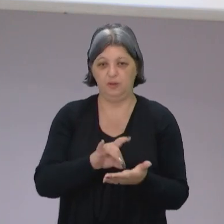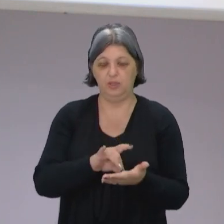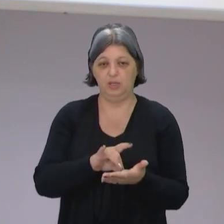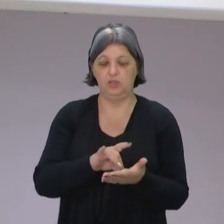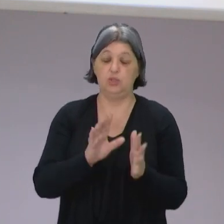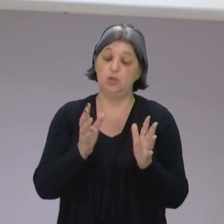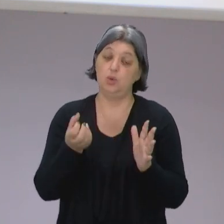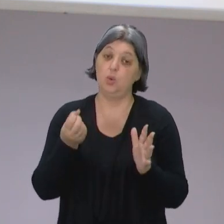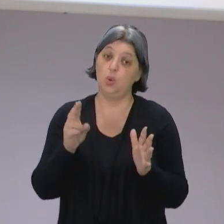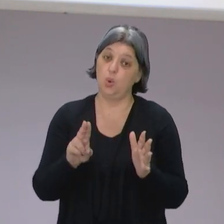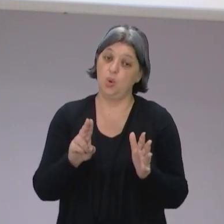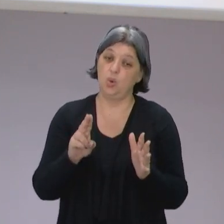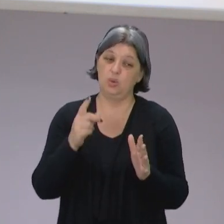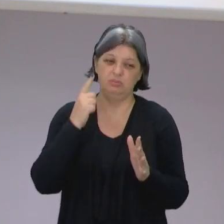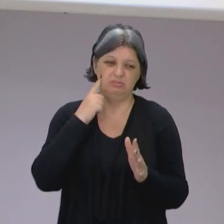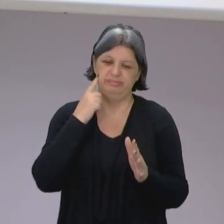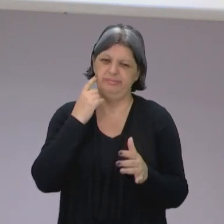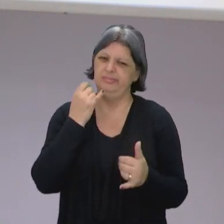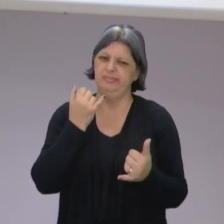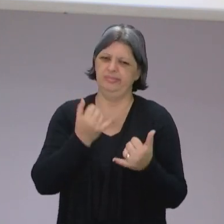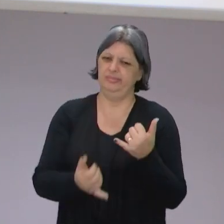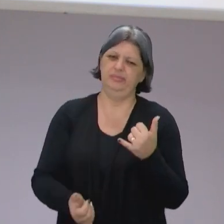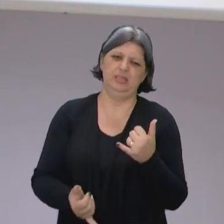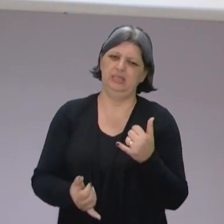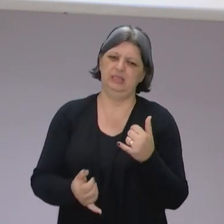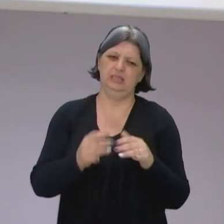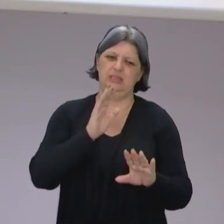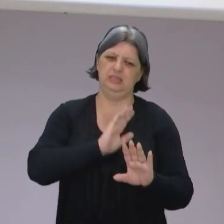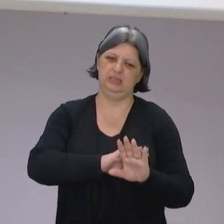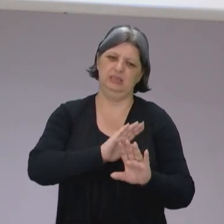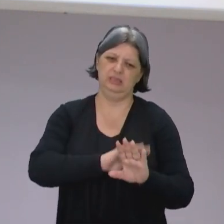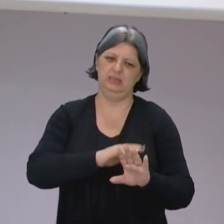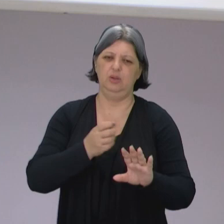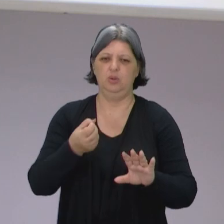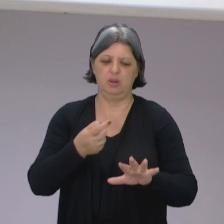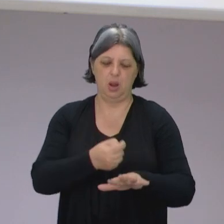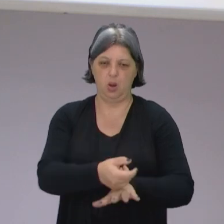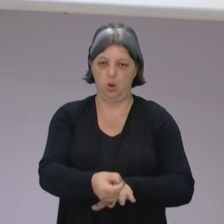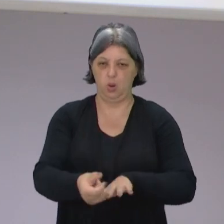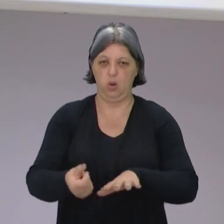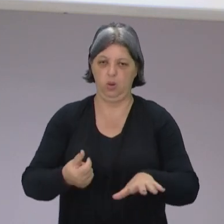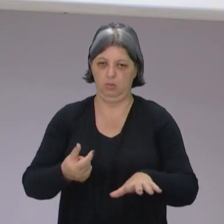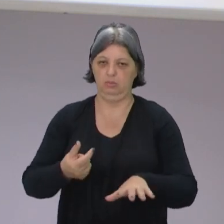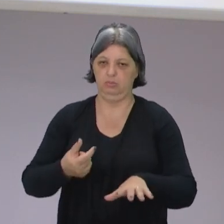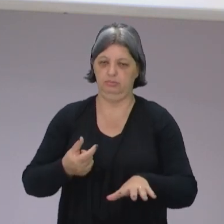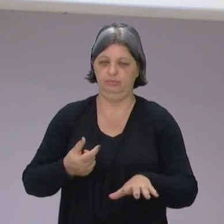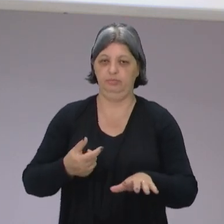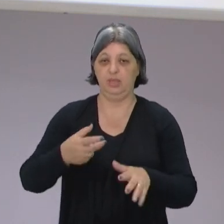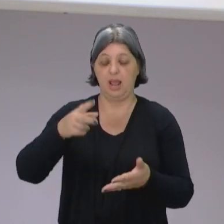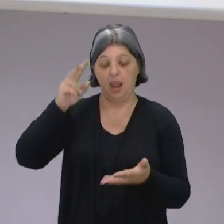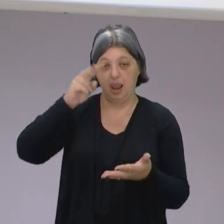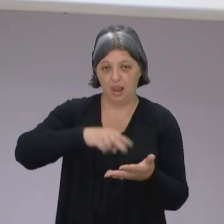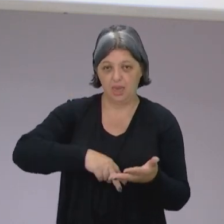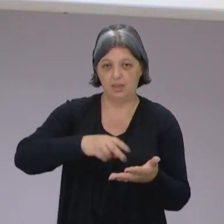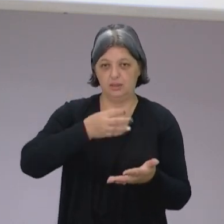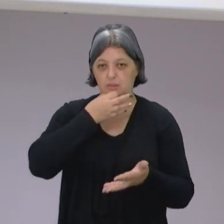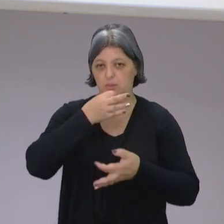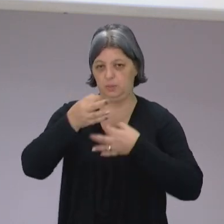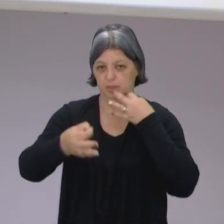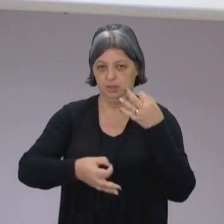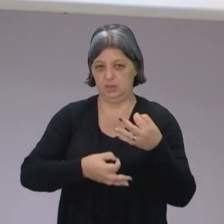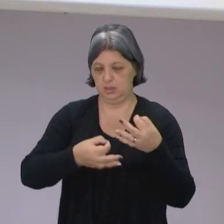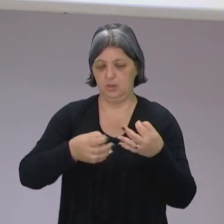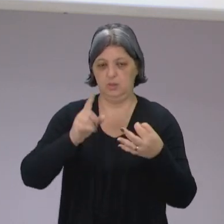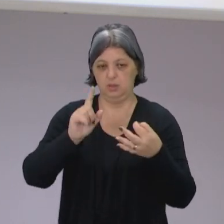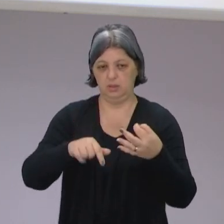se realmente está muito tendencioso, está muito ausente. Então, ler criticamente ele tem a ver com isso. Não é simplesmente decodificar,